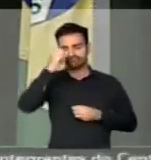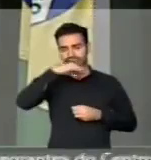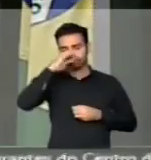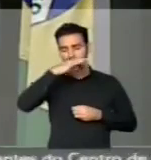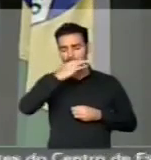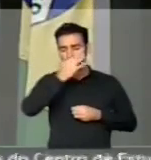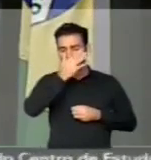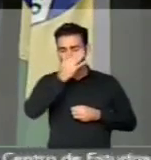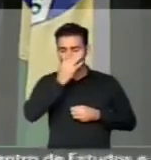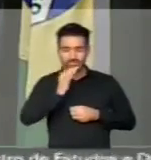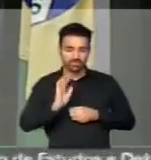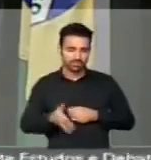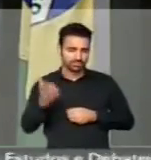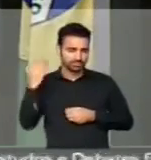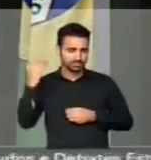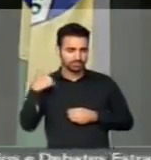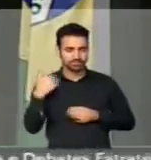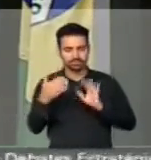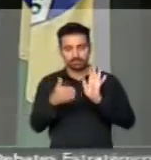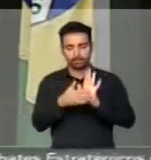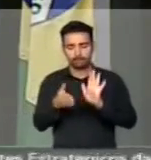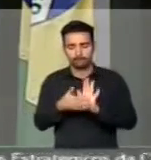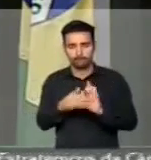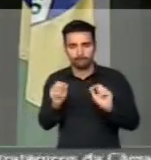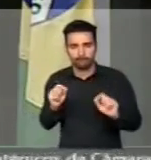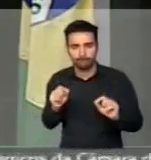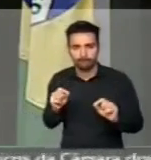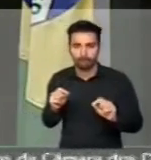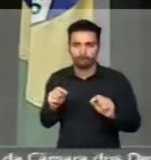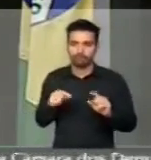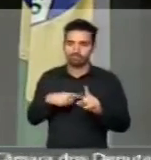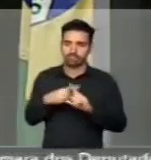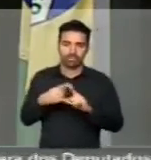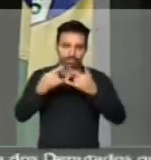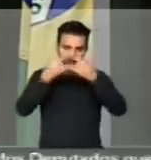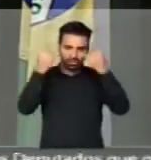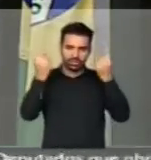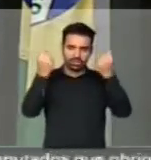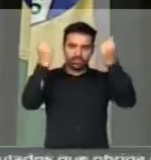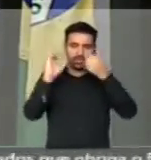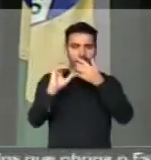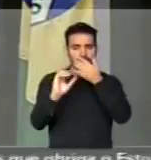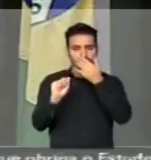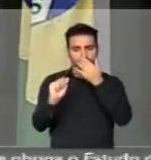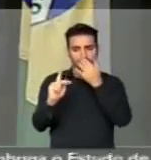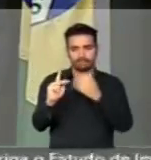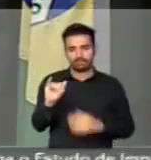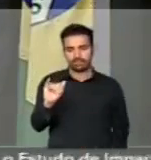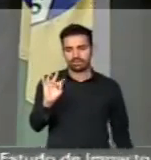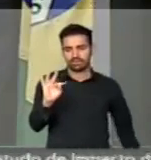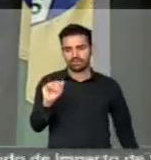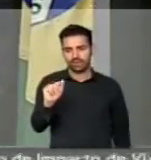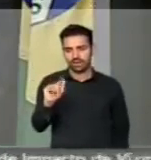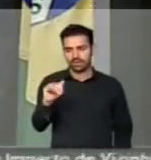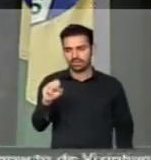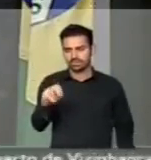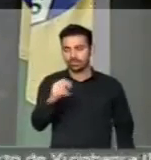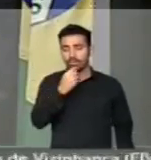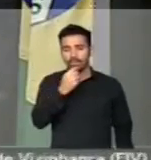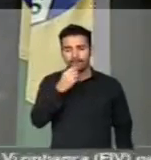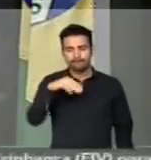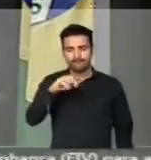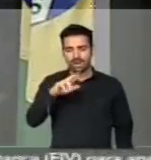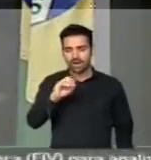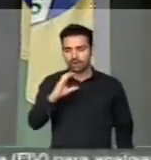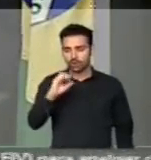tempo em que propunhamos um choque de capitalismo. O saudoso Mauro Covas, em 1989,